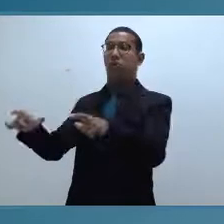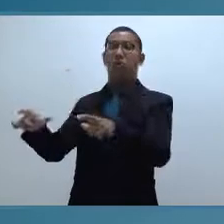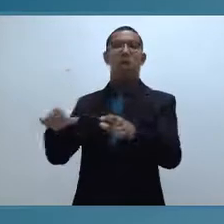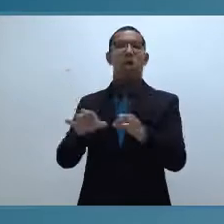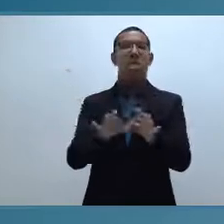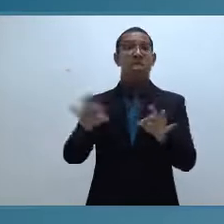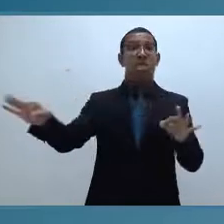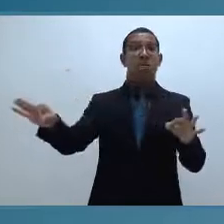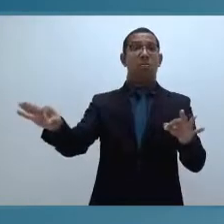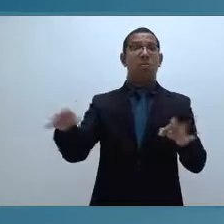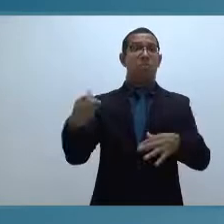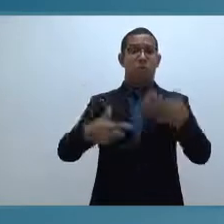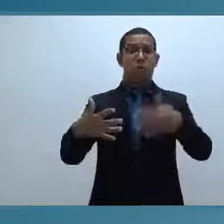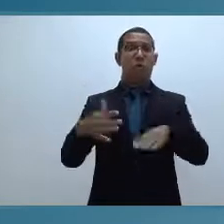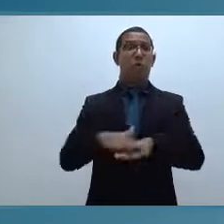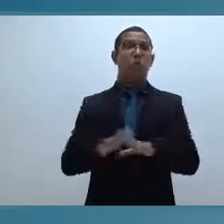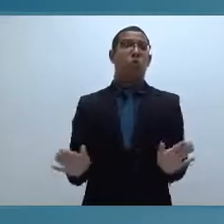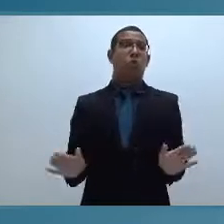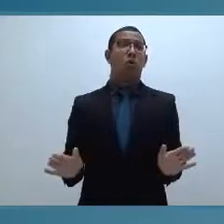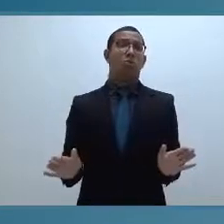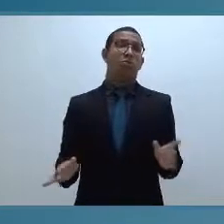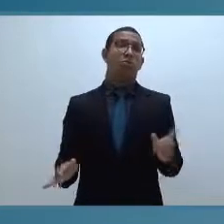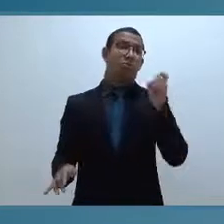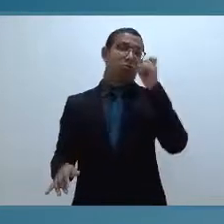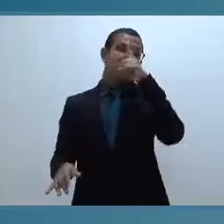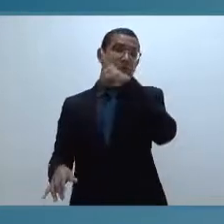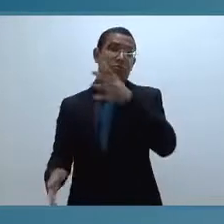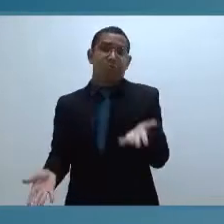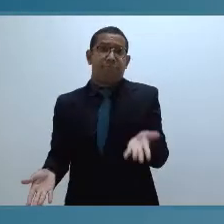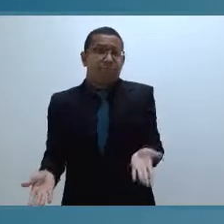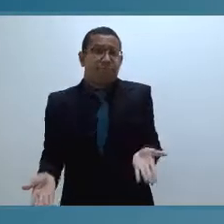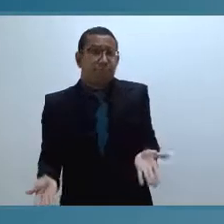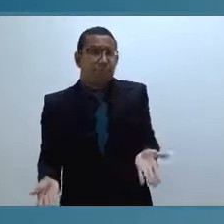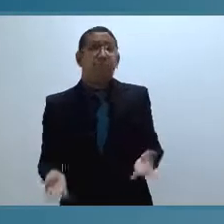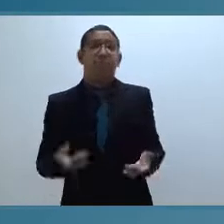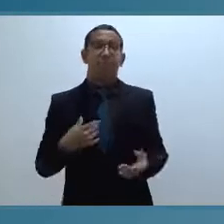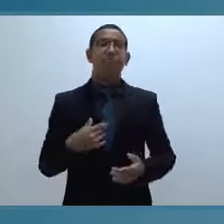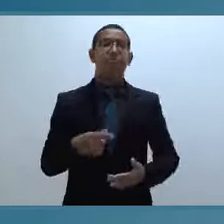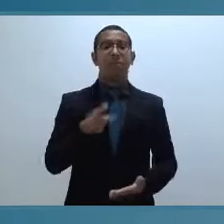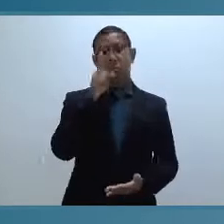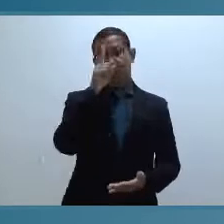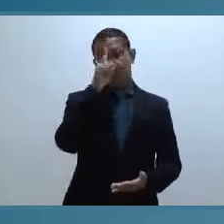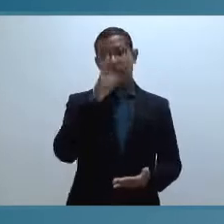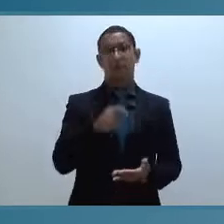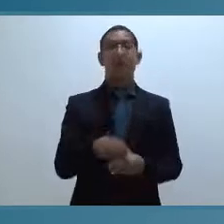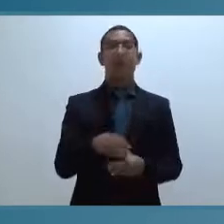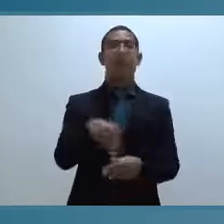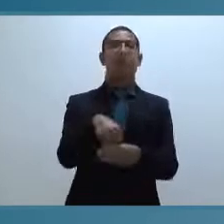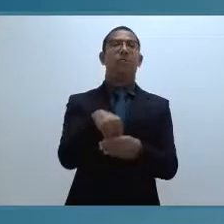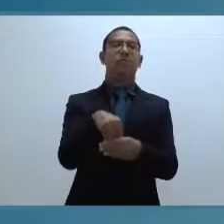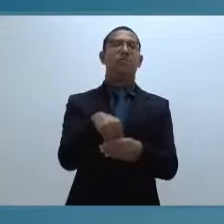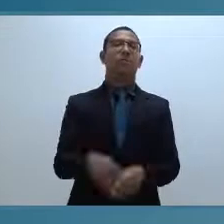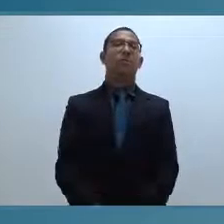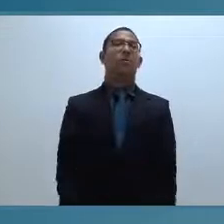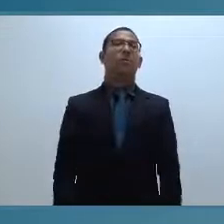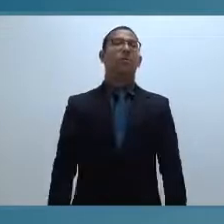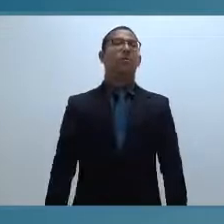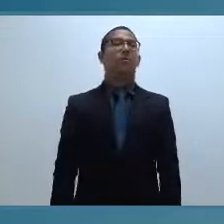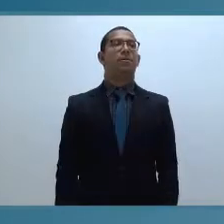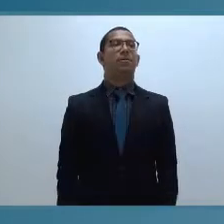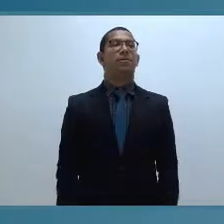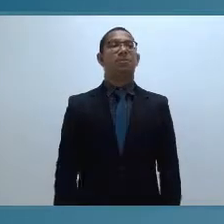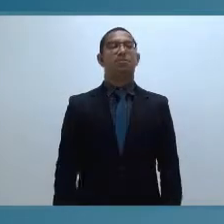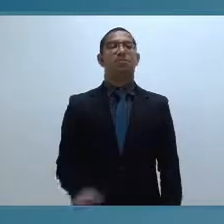concordar com a corregedora, que já no IU, em vez de ter que se marcar para você. Fernando, eu tenho que te